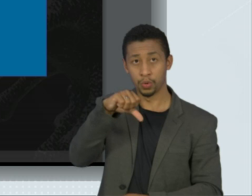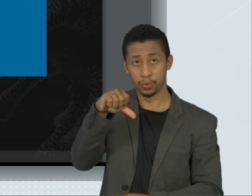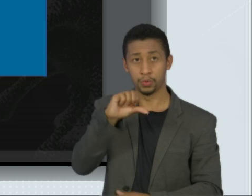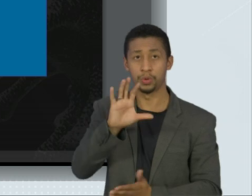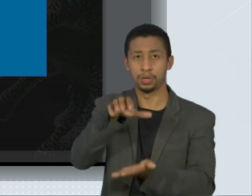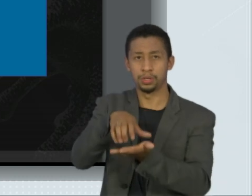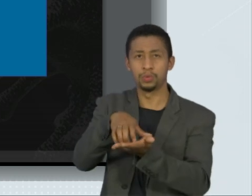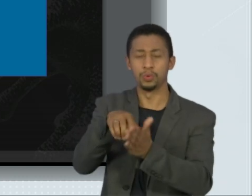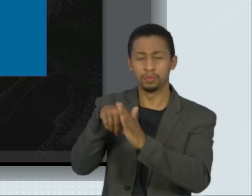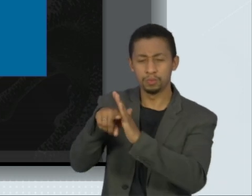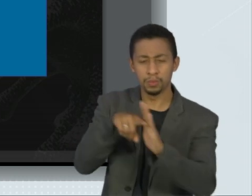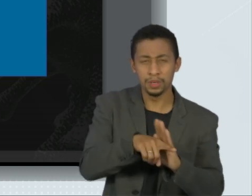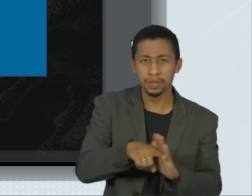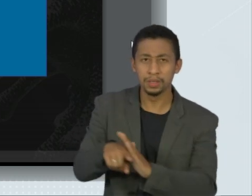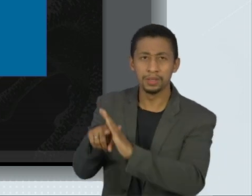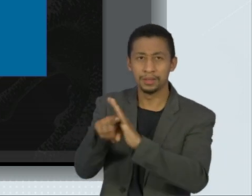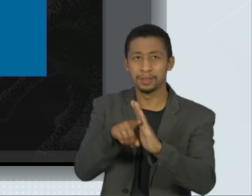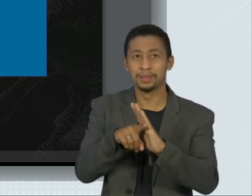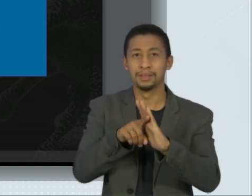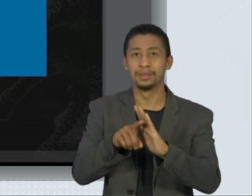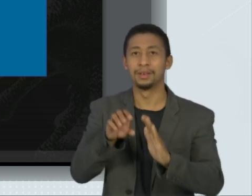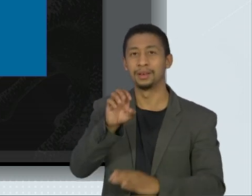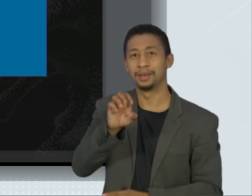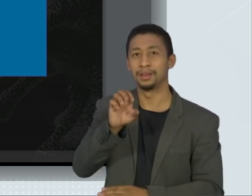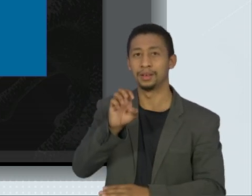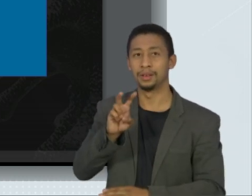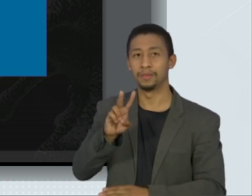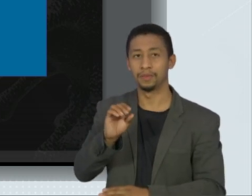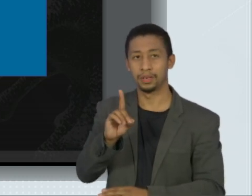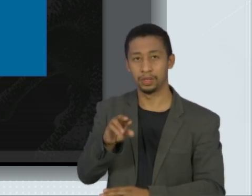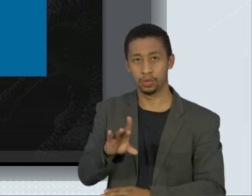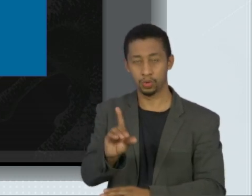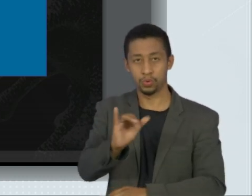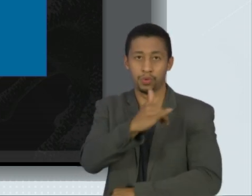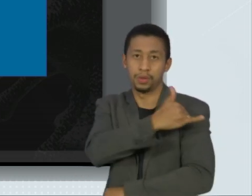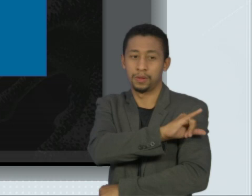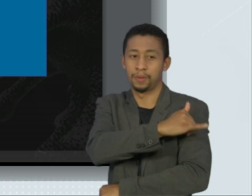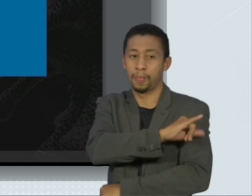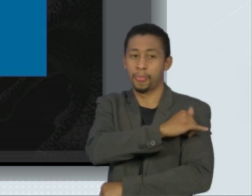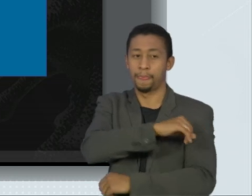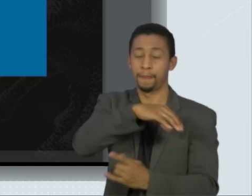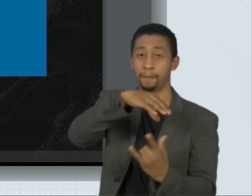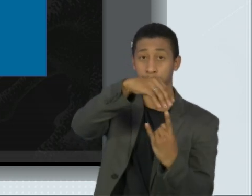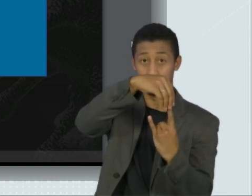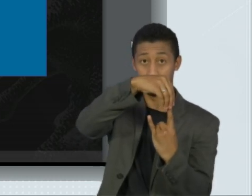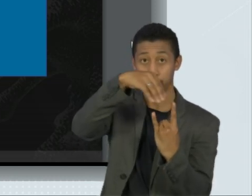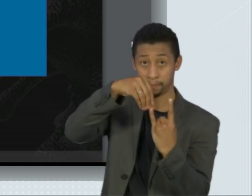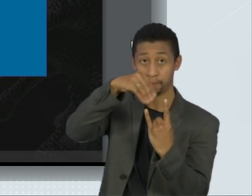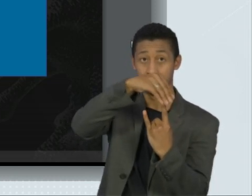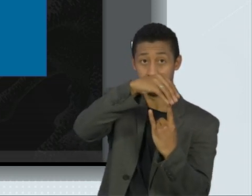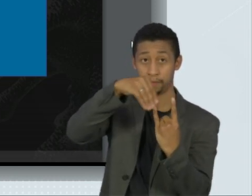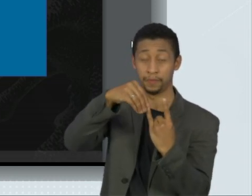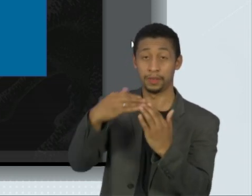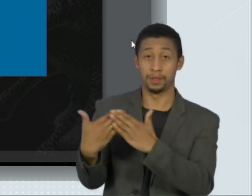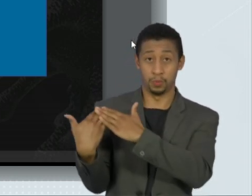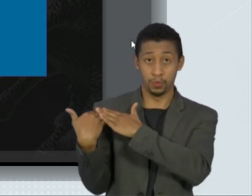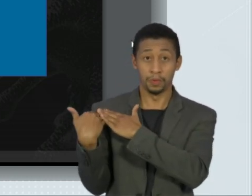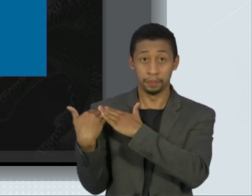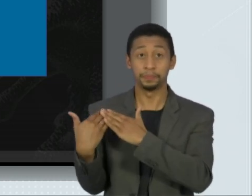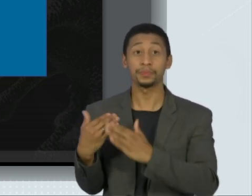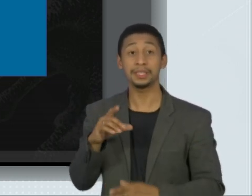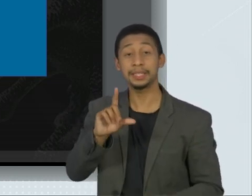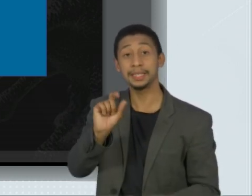de Infectologia Evandro Chagas da Fiocruz, no Rio de Janeiro, André Siqueira é o responsável. 10º